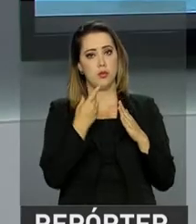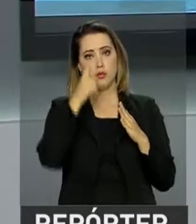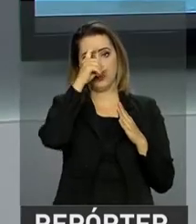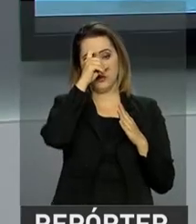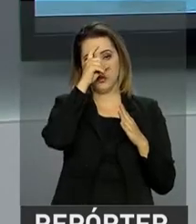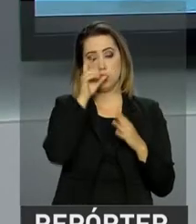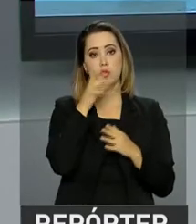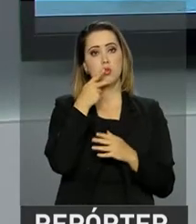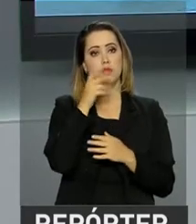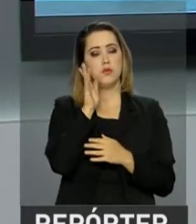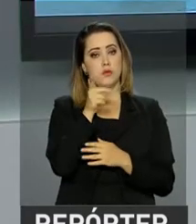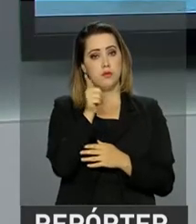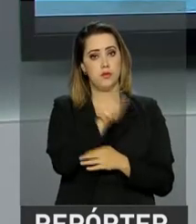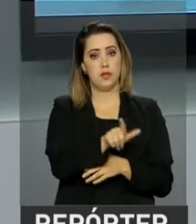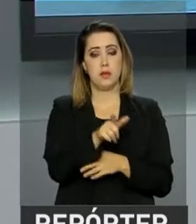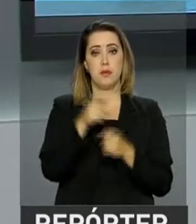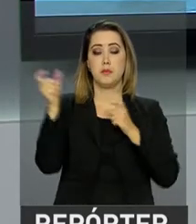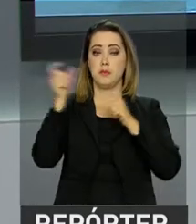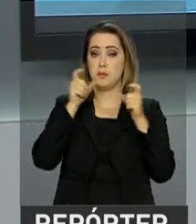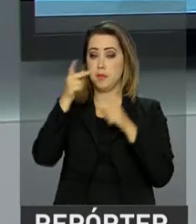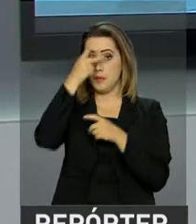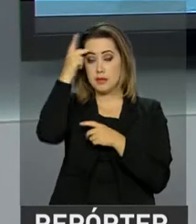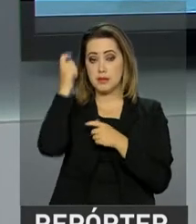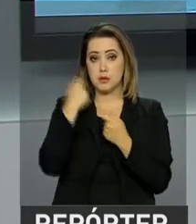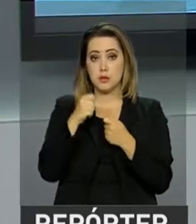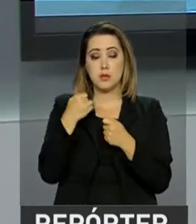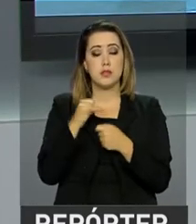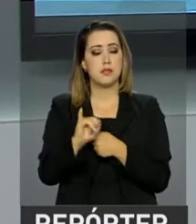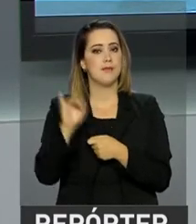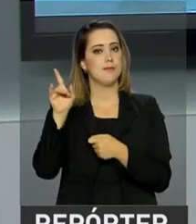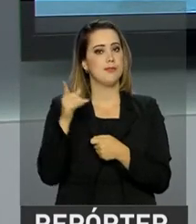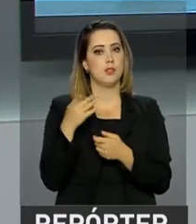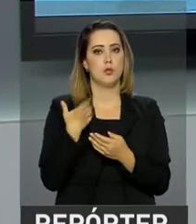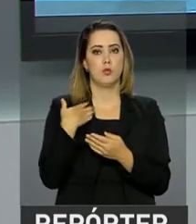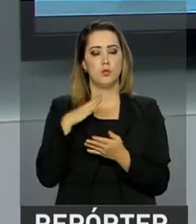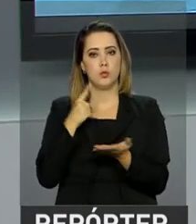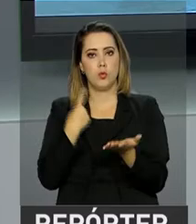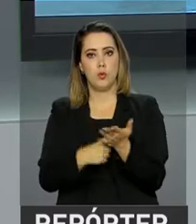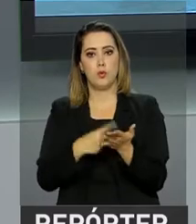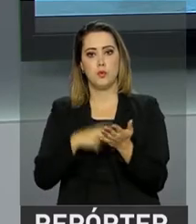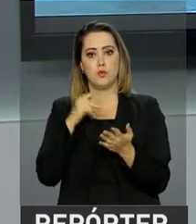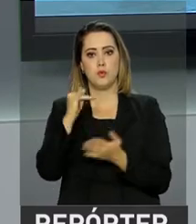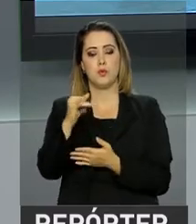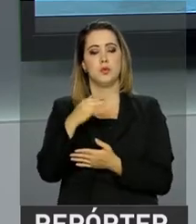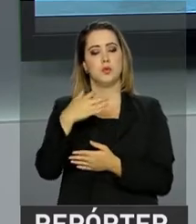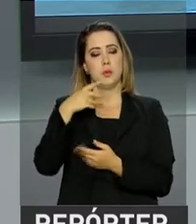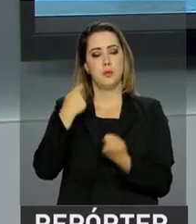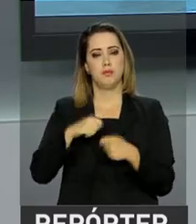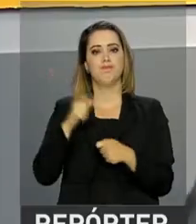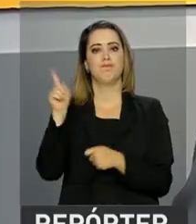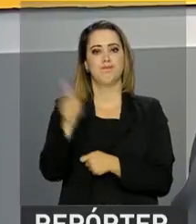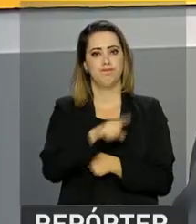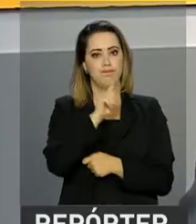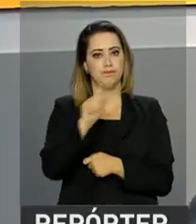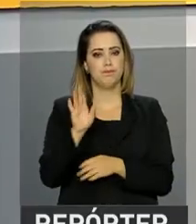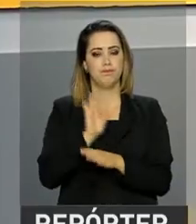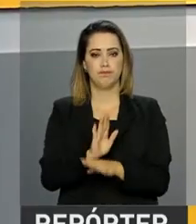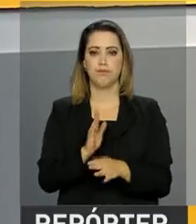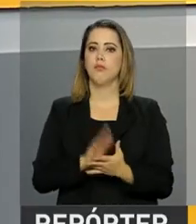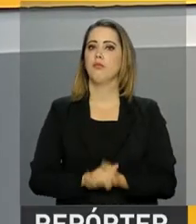reforçando que você já falou quem não atender à convocação pode ficar sem o benefício obrigado a todas informações